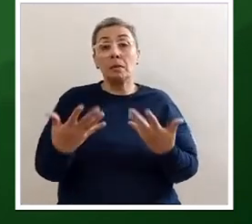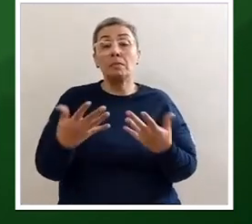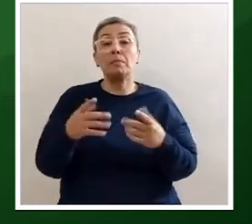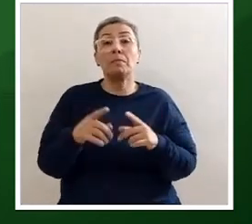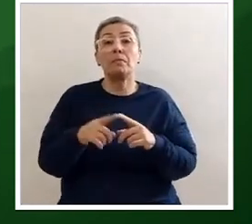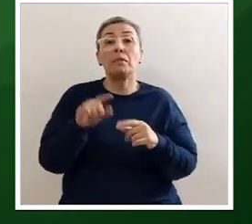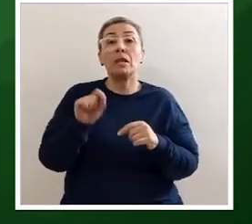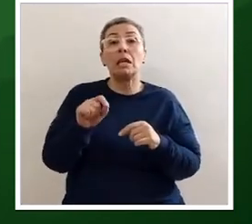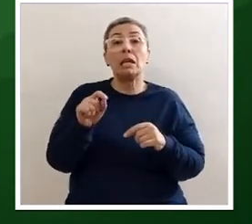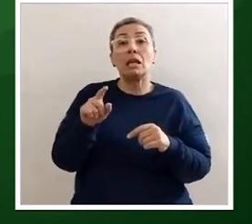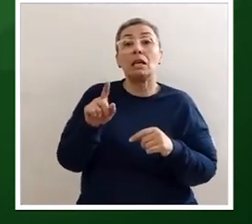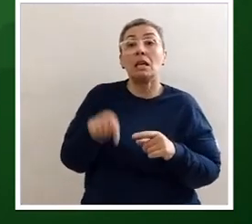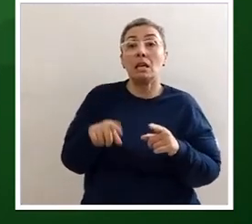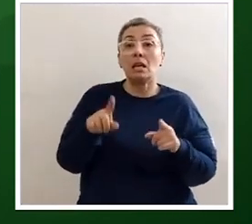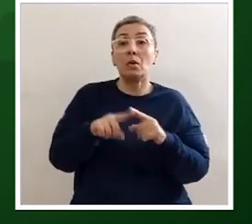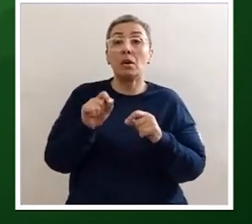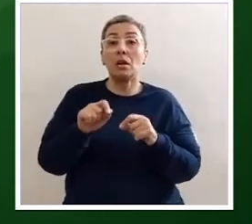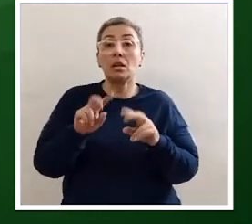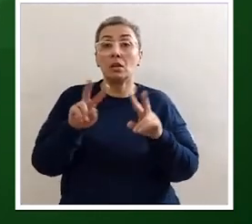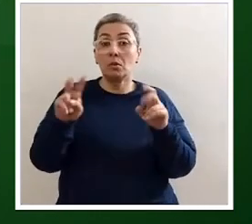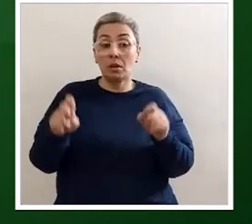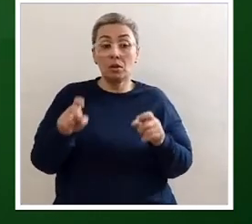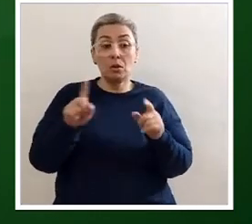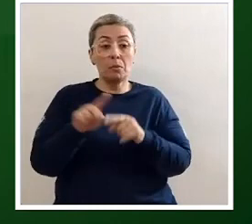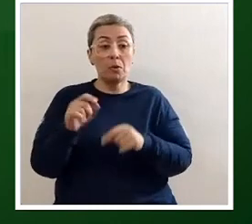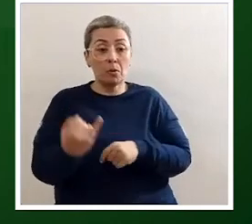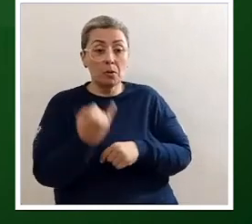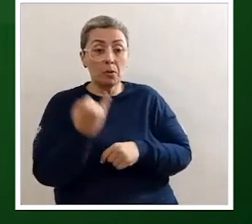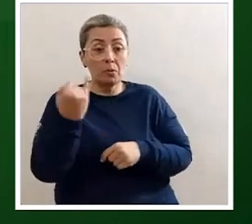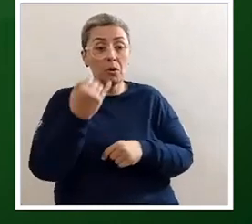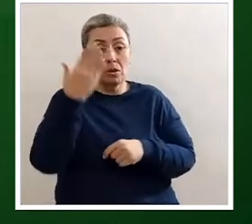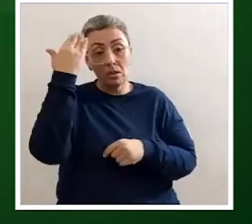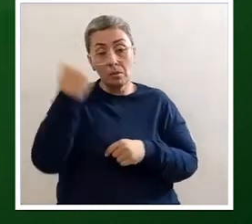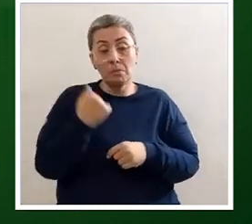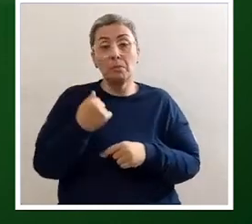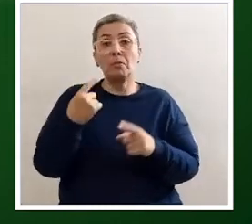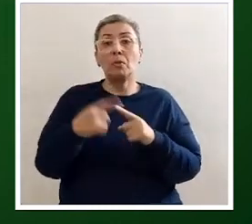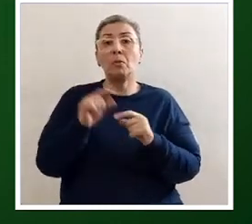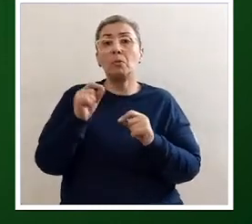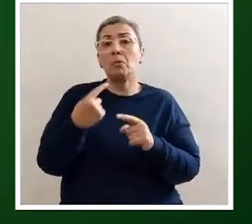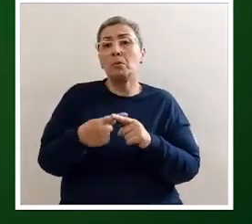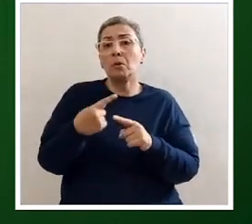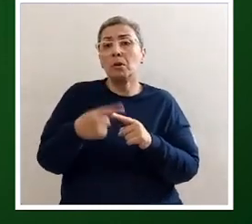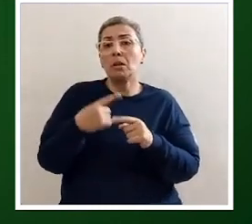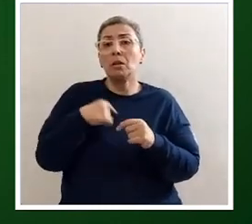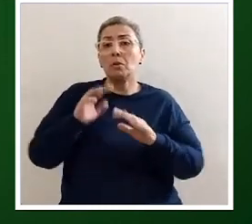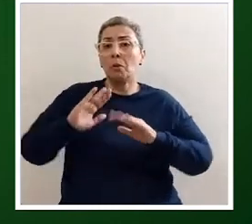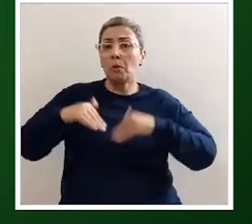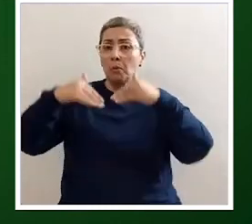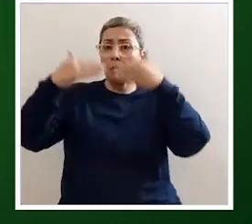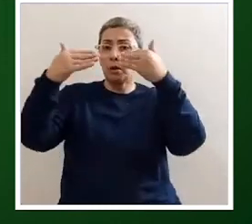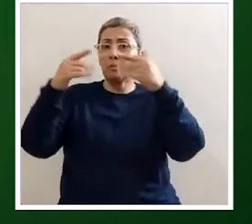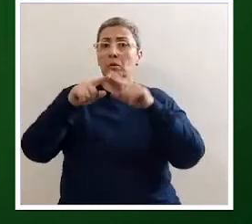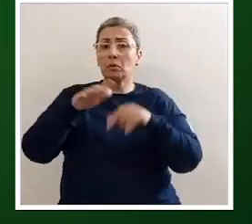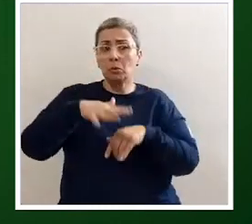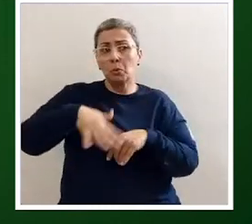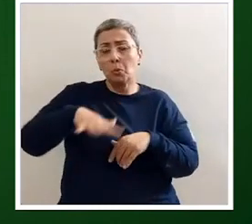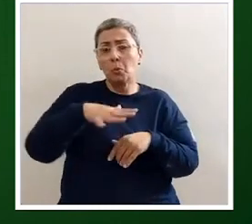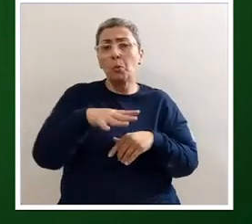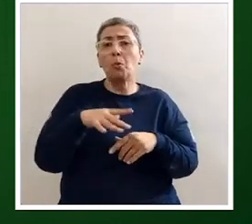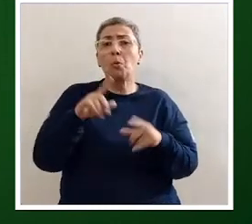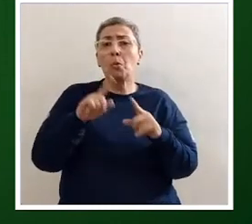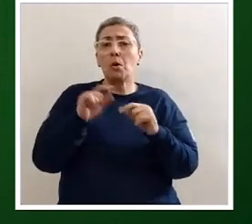essa essa questão é importante que a gente saiba até porque se avançamos na área